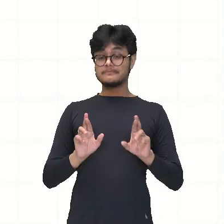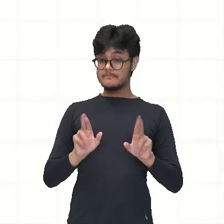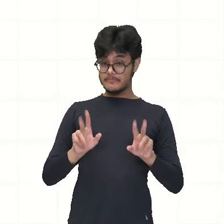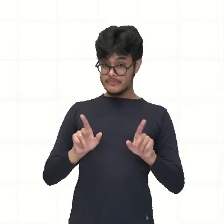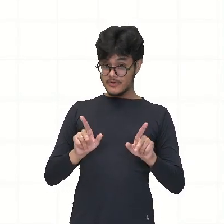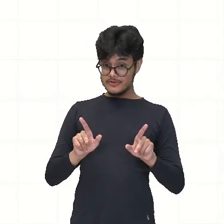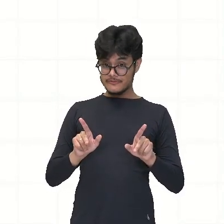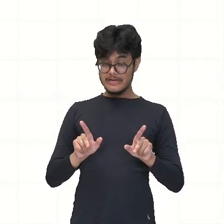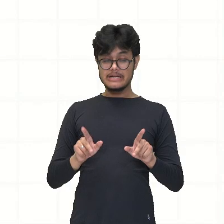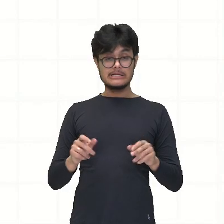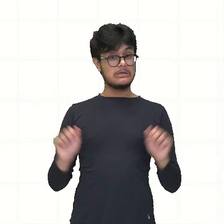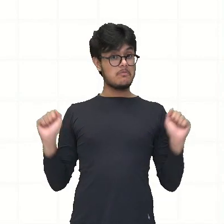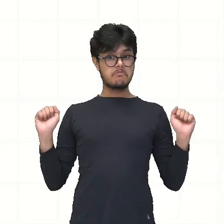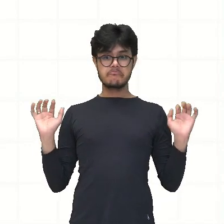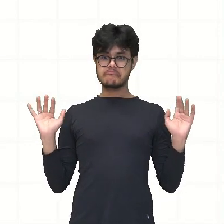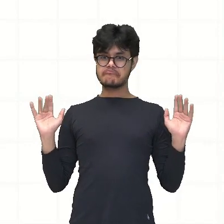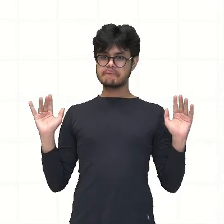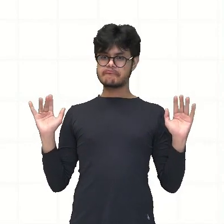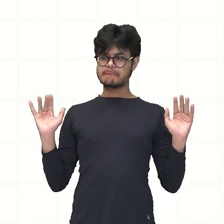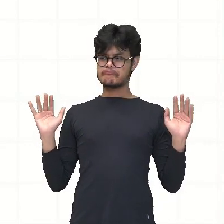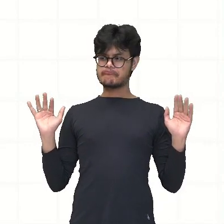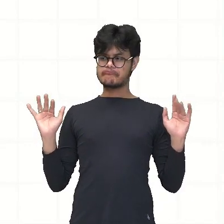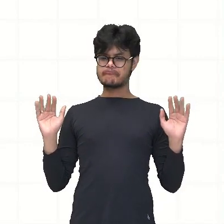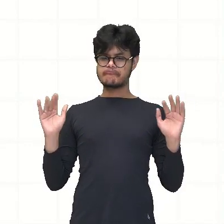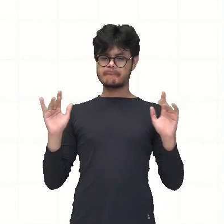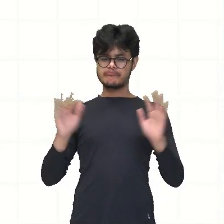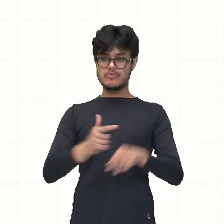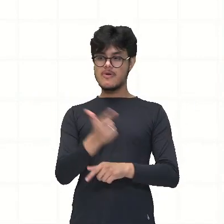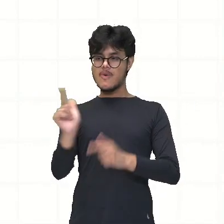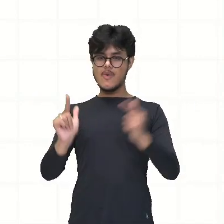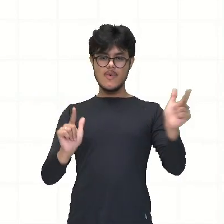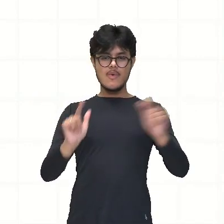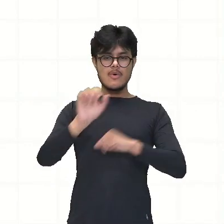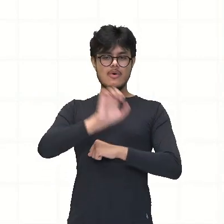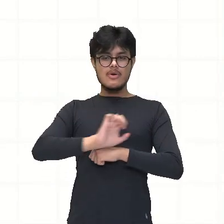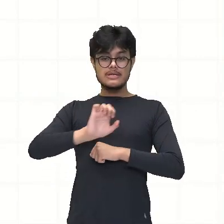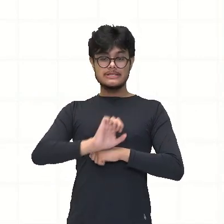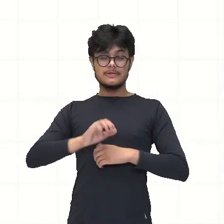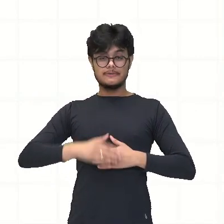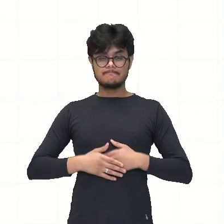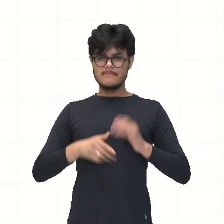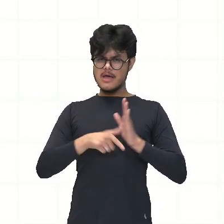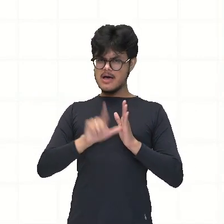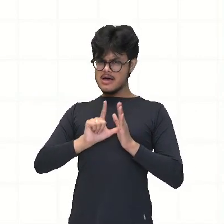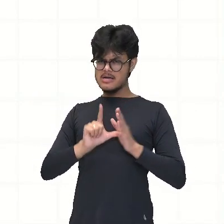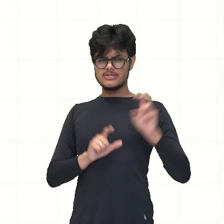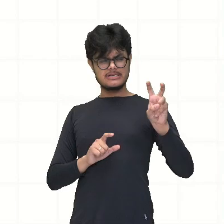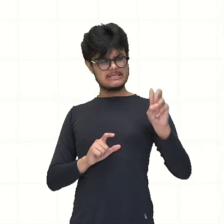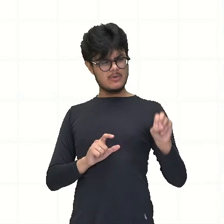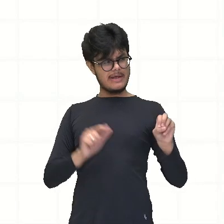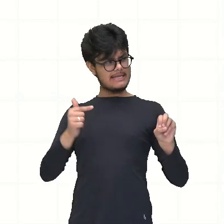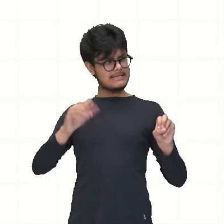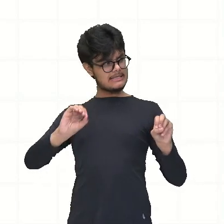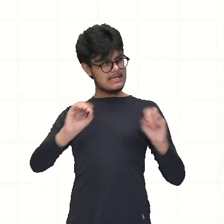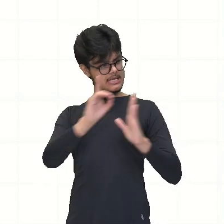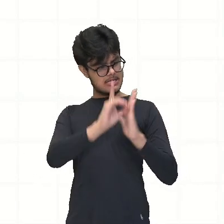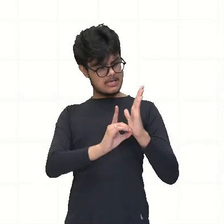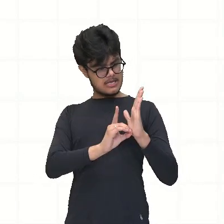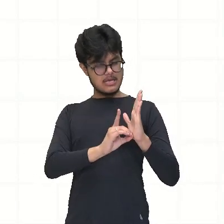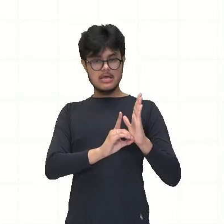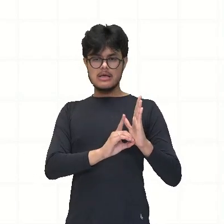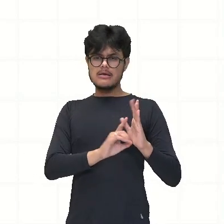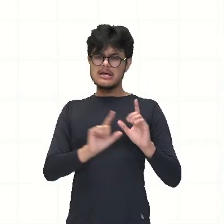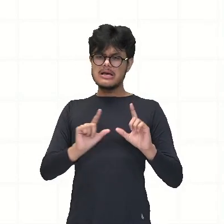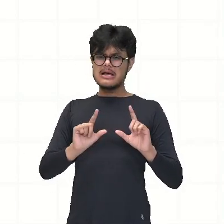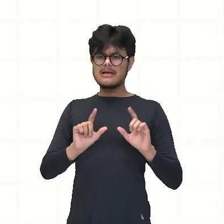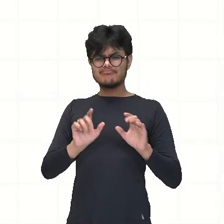fluxo intenso para diversos outros estados. Anteriormente, na década de 50, 60, 70, a gente tem um fluxo